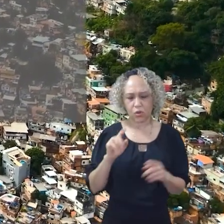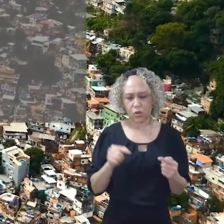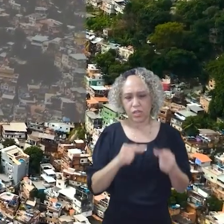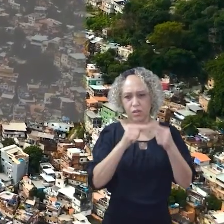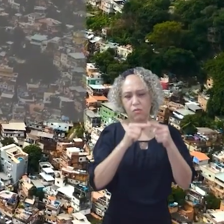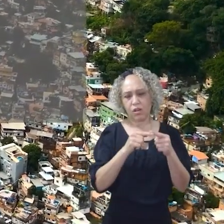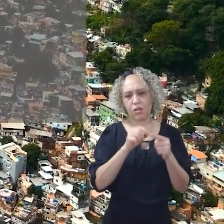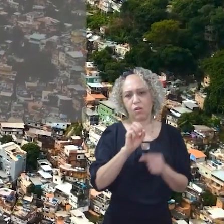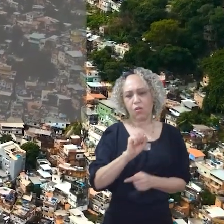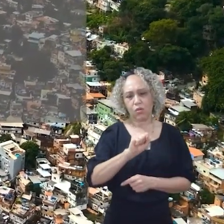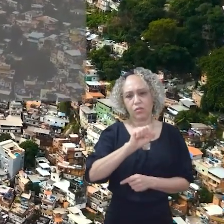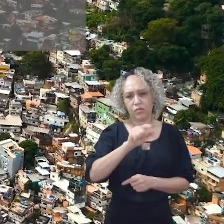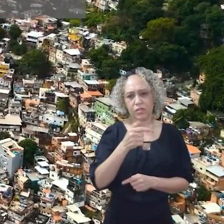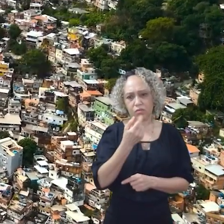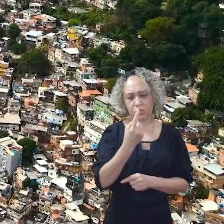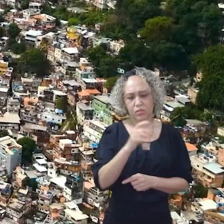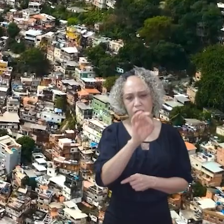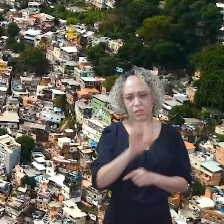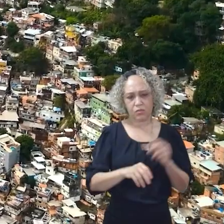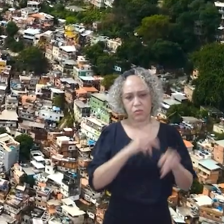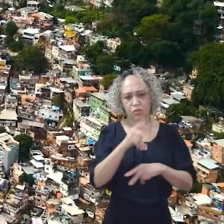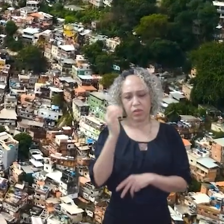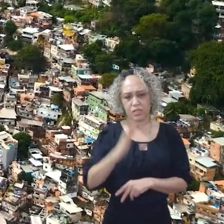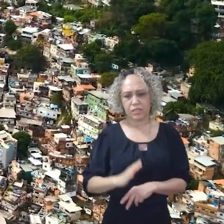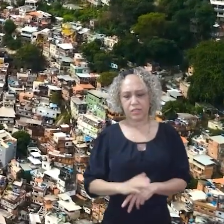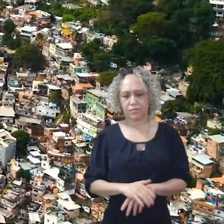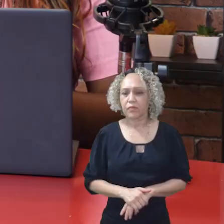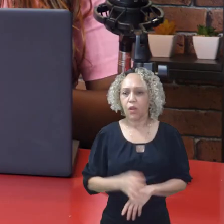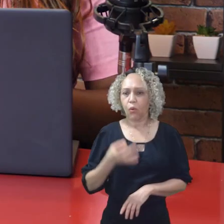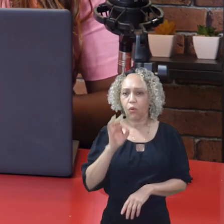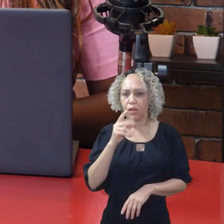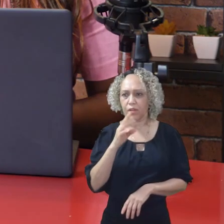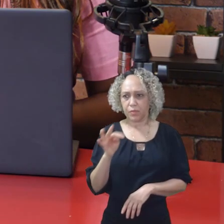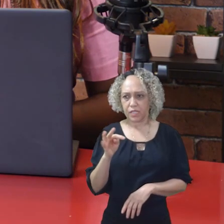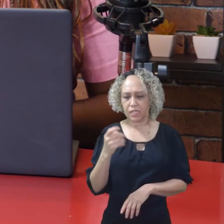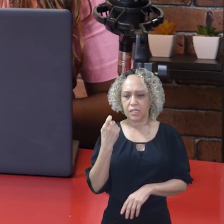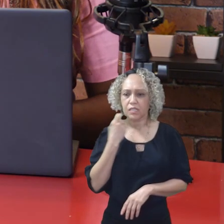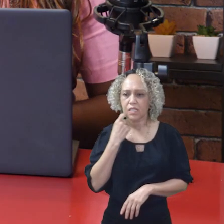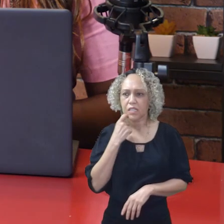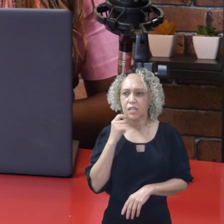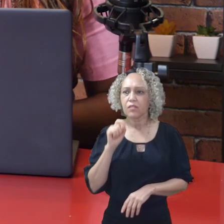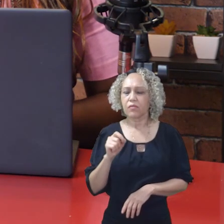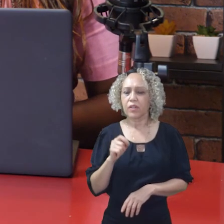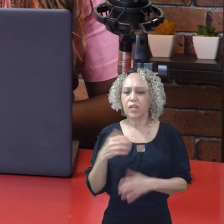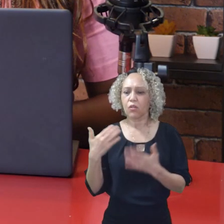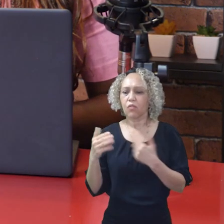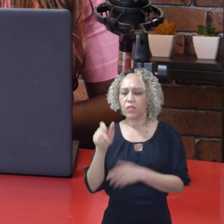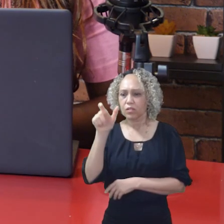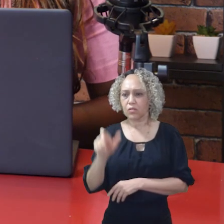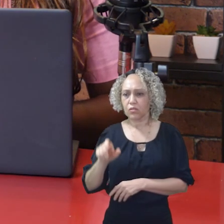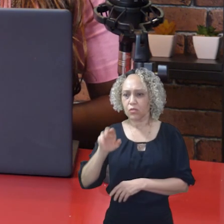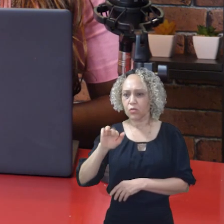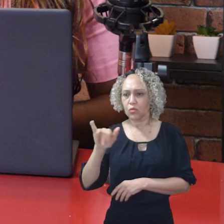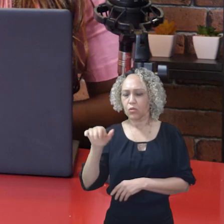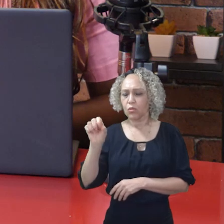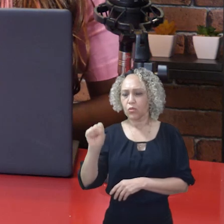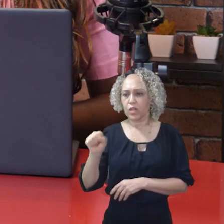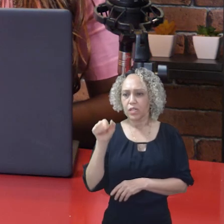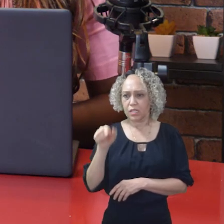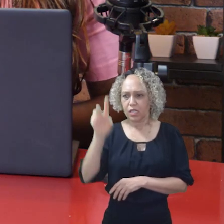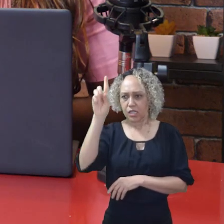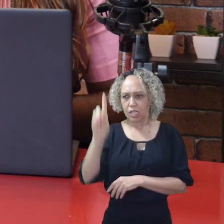a 8,1% da população brasileira. O Café PT da sexta-feira conversou com Luiz